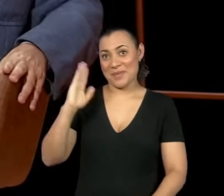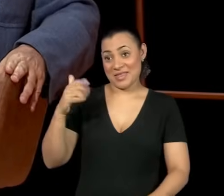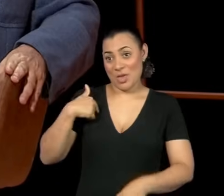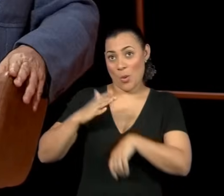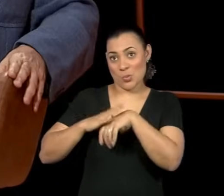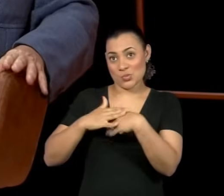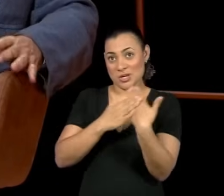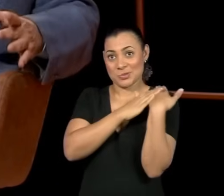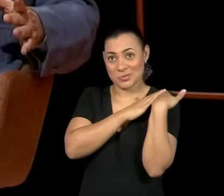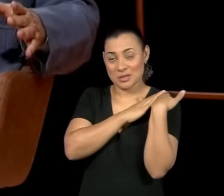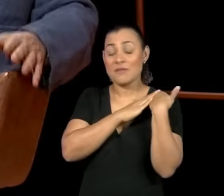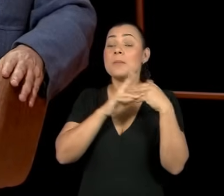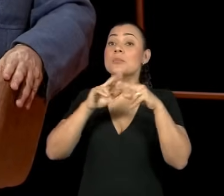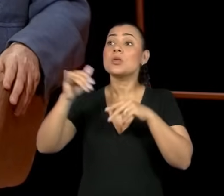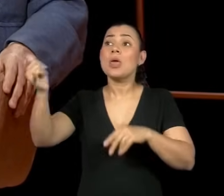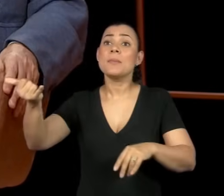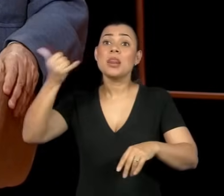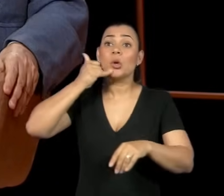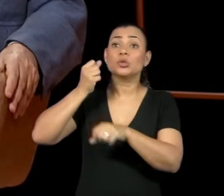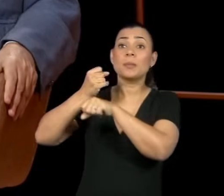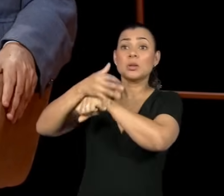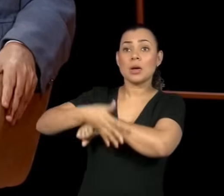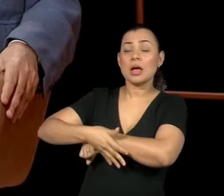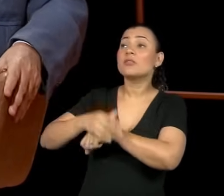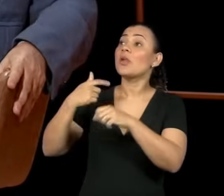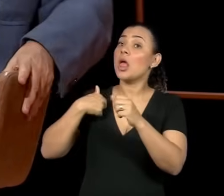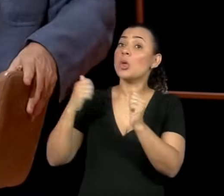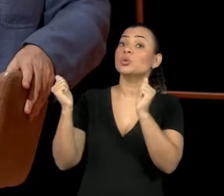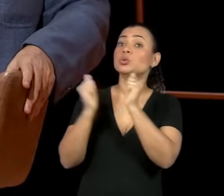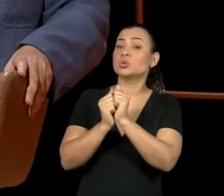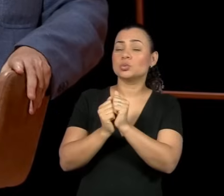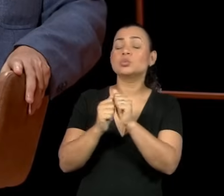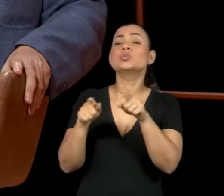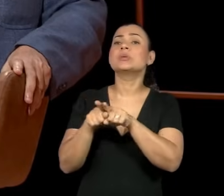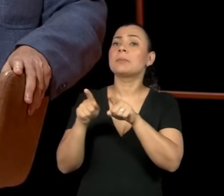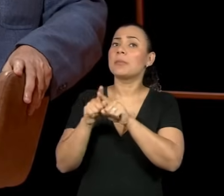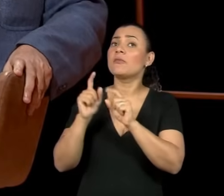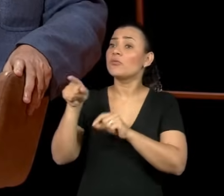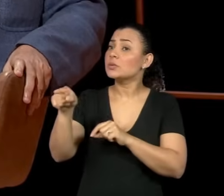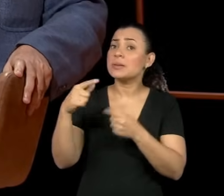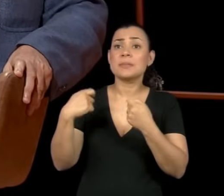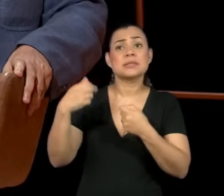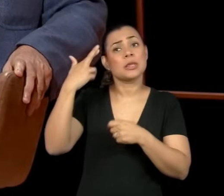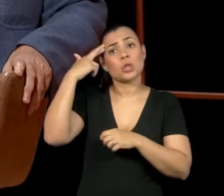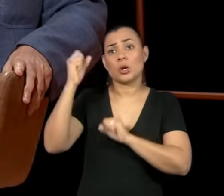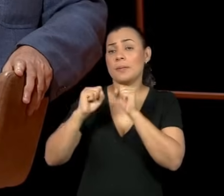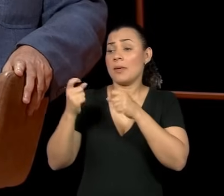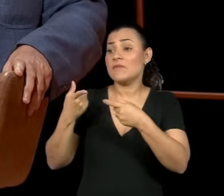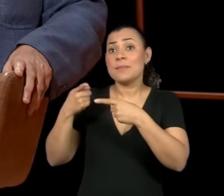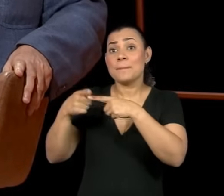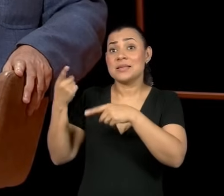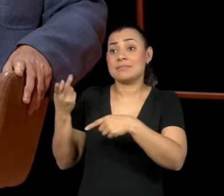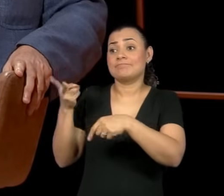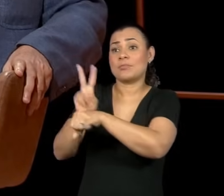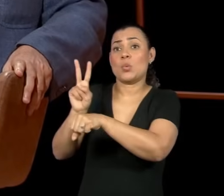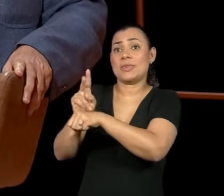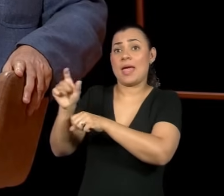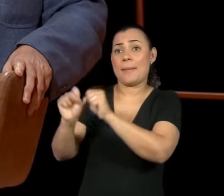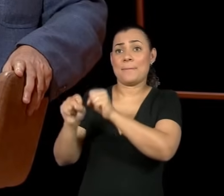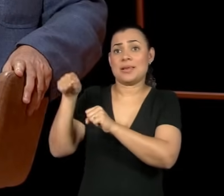E aí o Marcos me ligou às 2 da manhã e falou assim, estou aqui com o Julio Iglesias, você tem que ser o empresário. Eu falei, Marcos